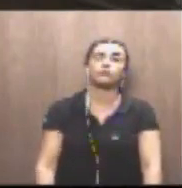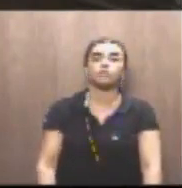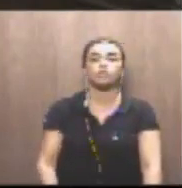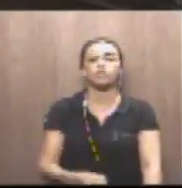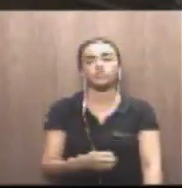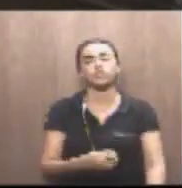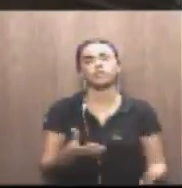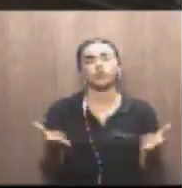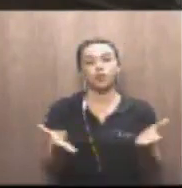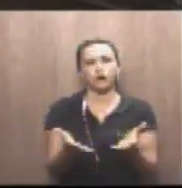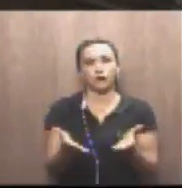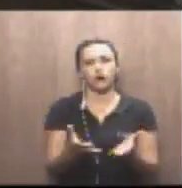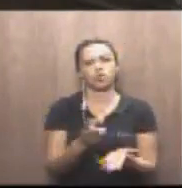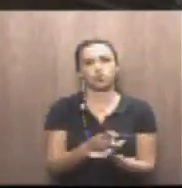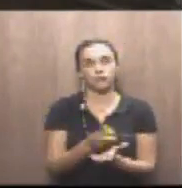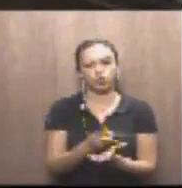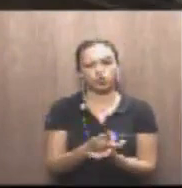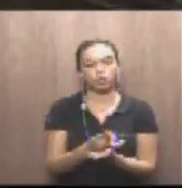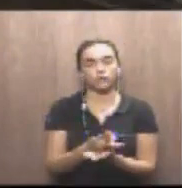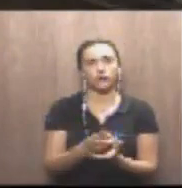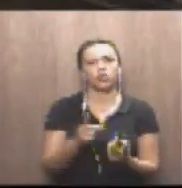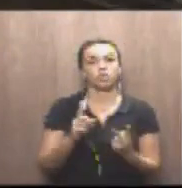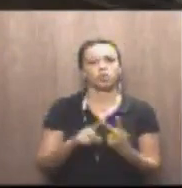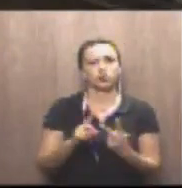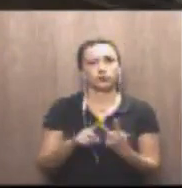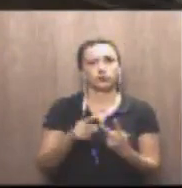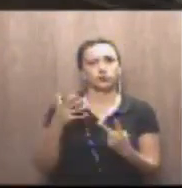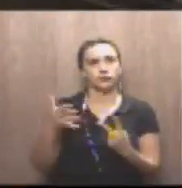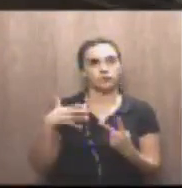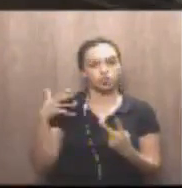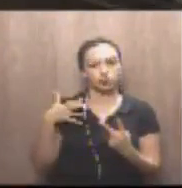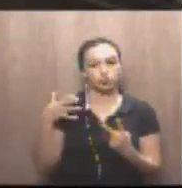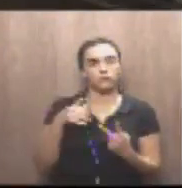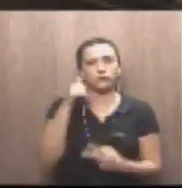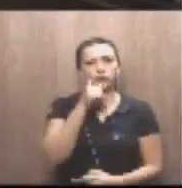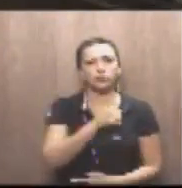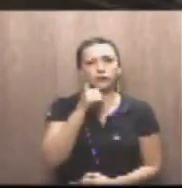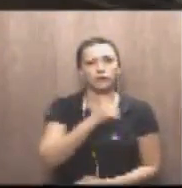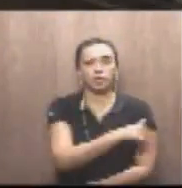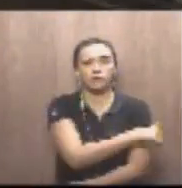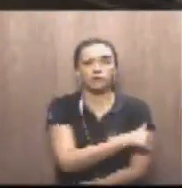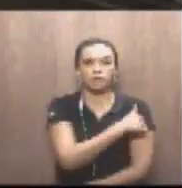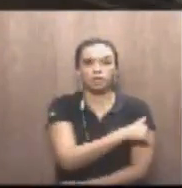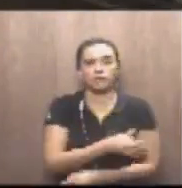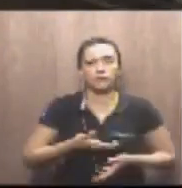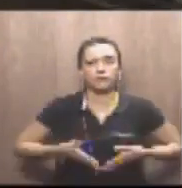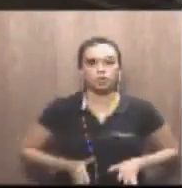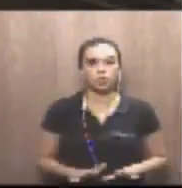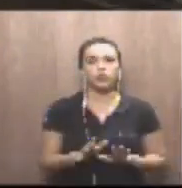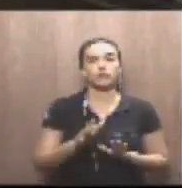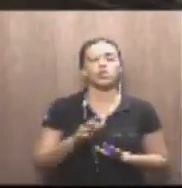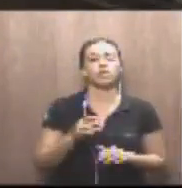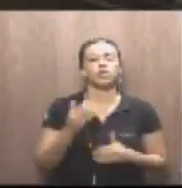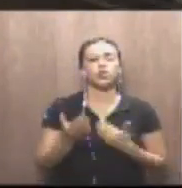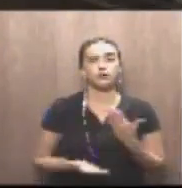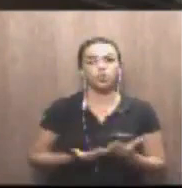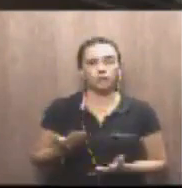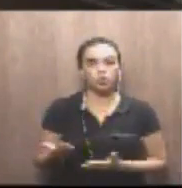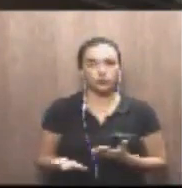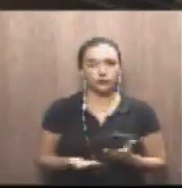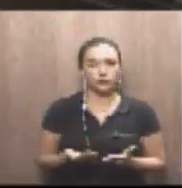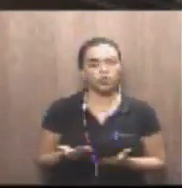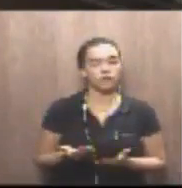Muito bom. Dando andamento, e agora uma segunda palestra de uma enfermeira obstetra, que irá tratar sobre a beleza